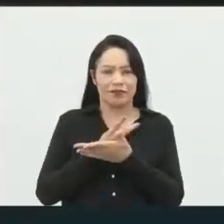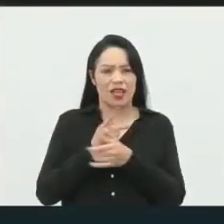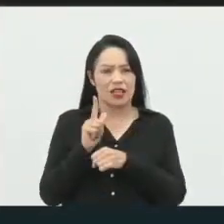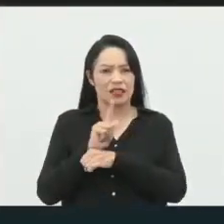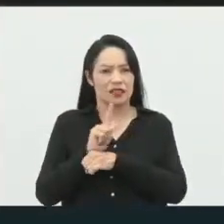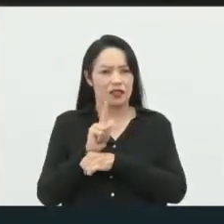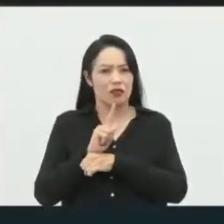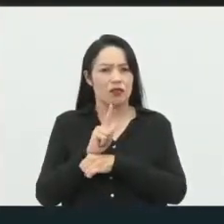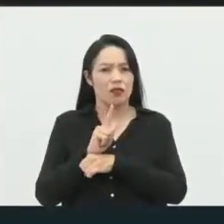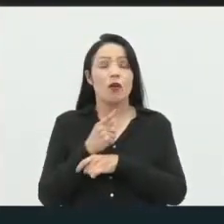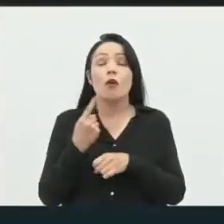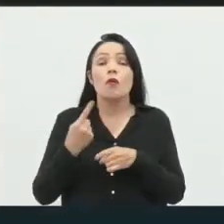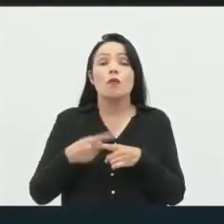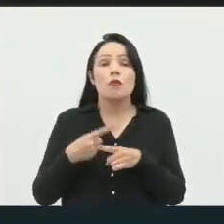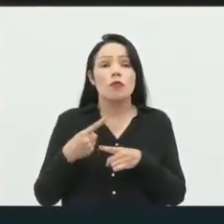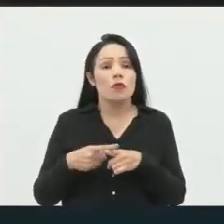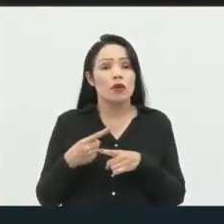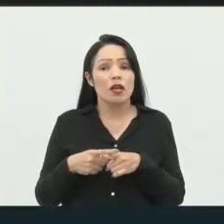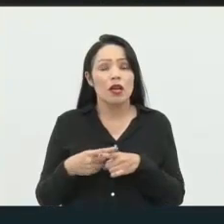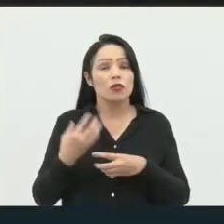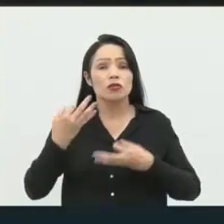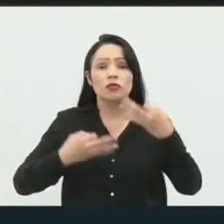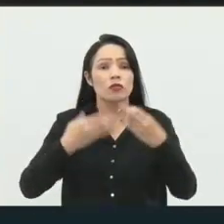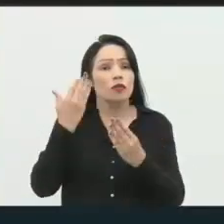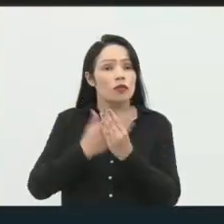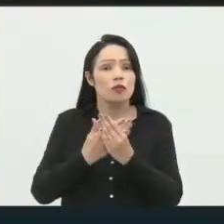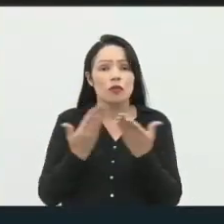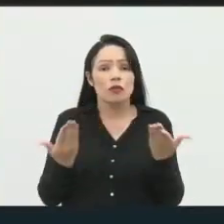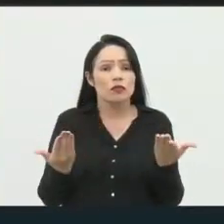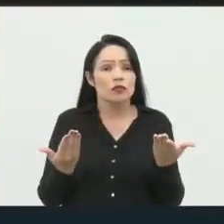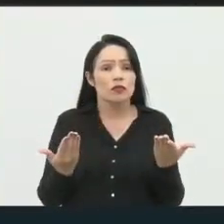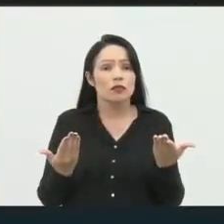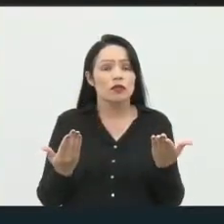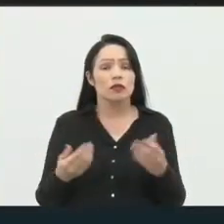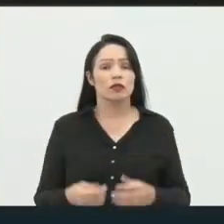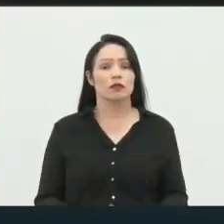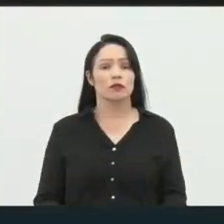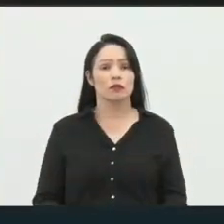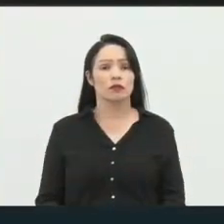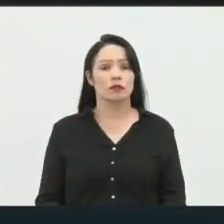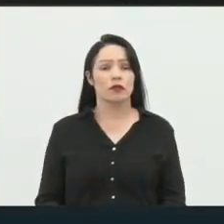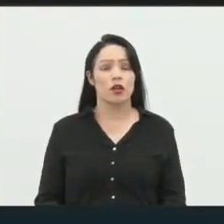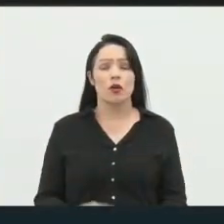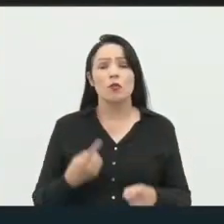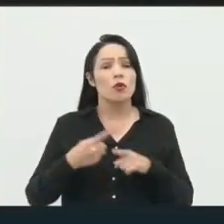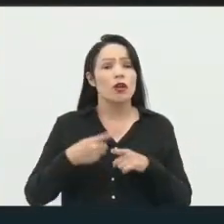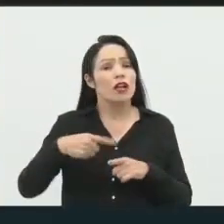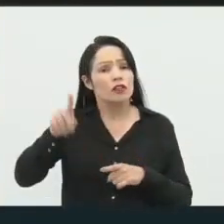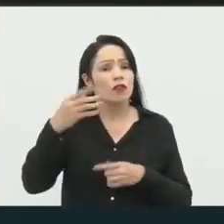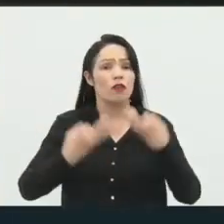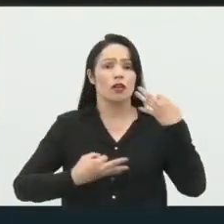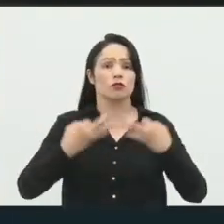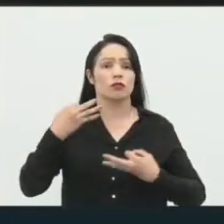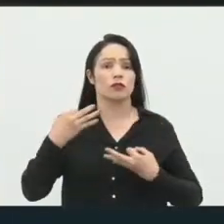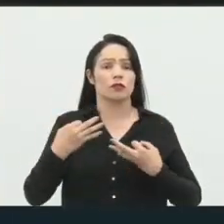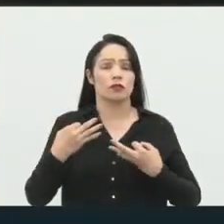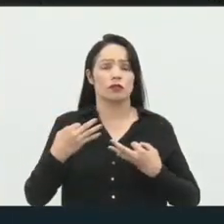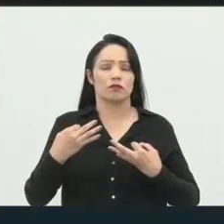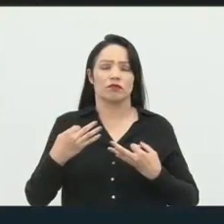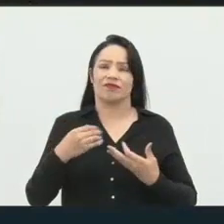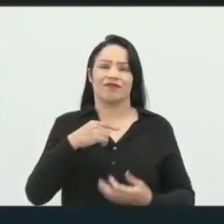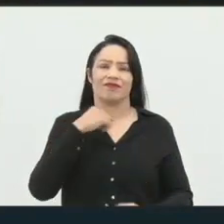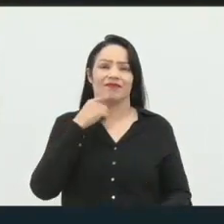Por que que não entrou com ação judicial para cobrar quem direito por que que não fez isso porque não tem capacidade